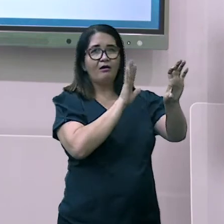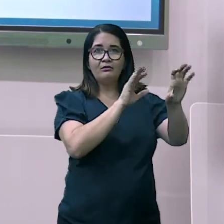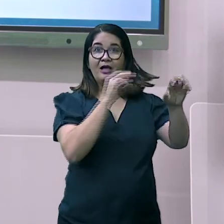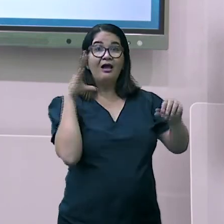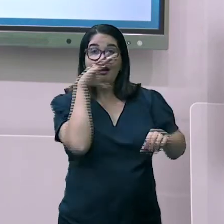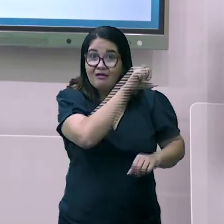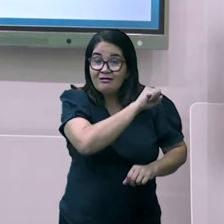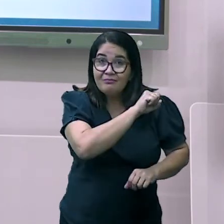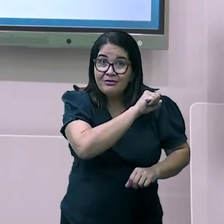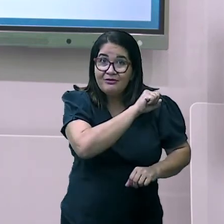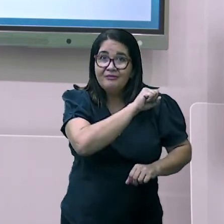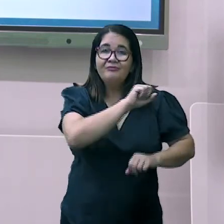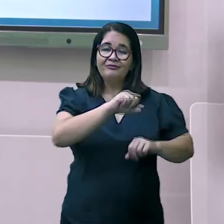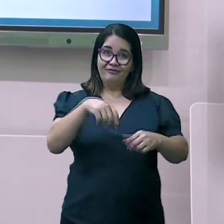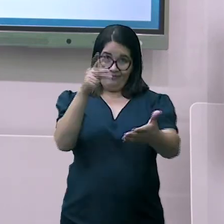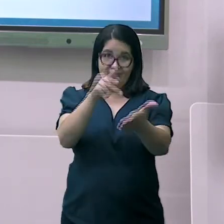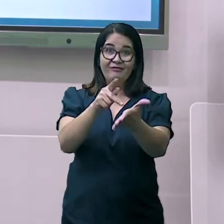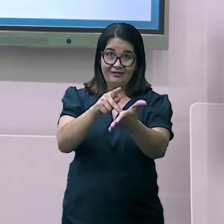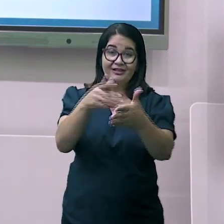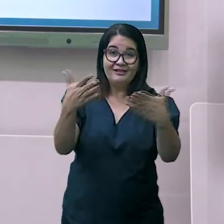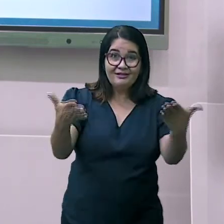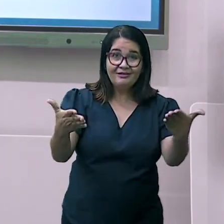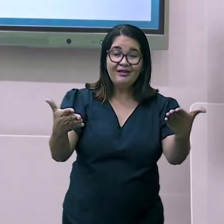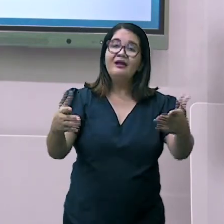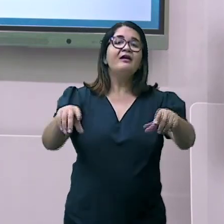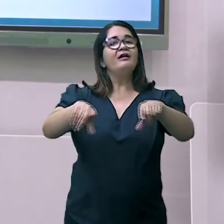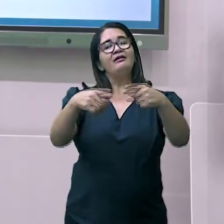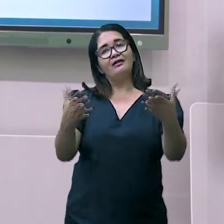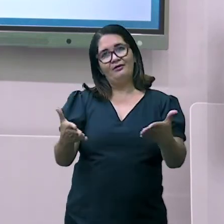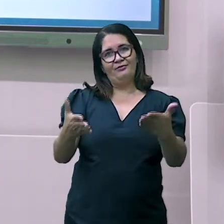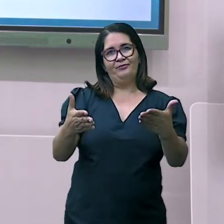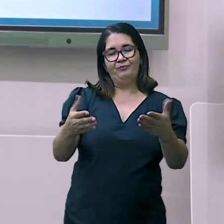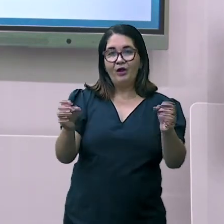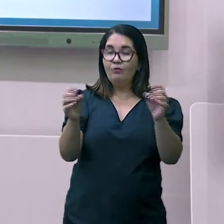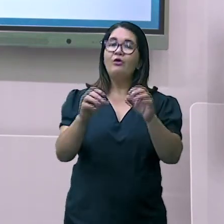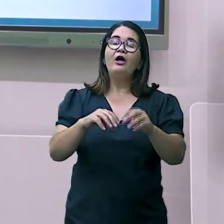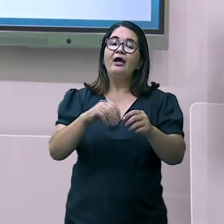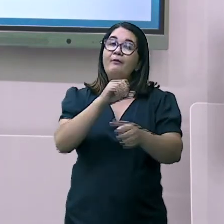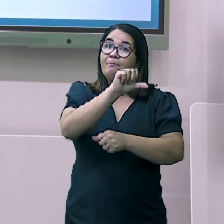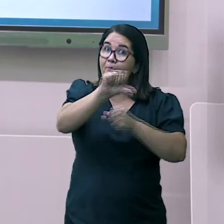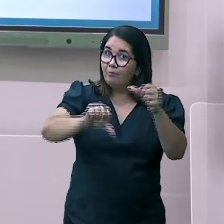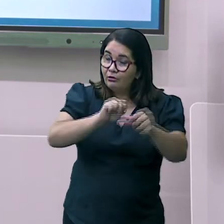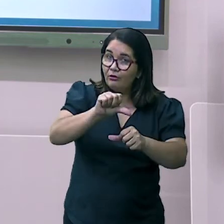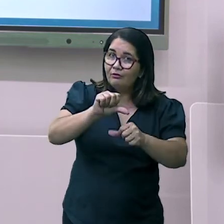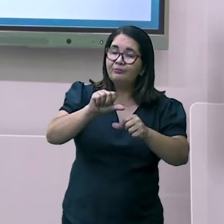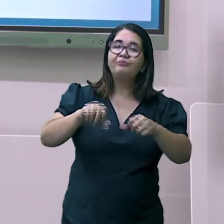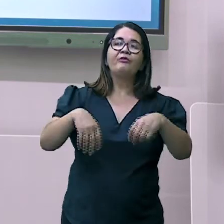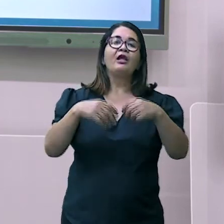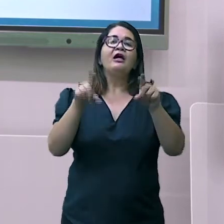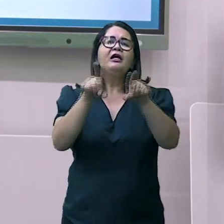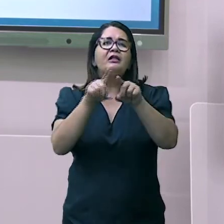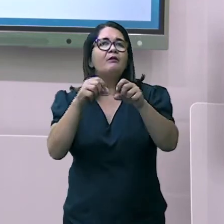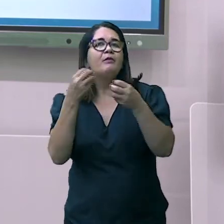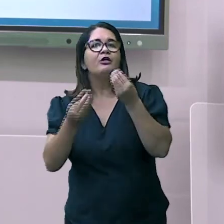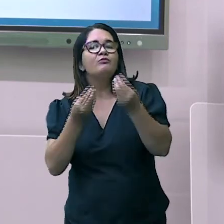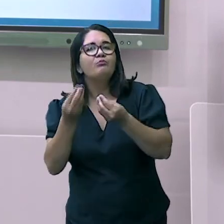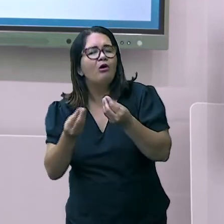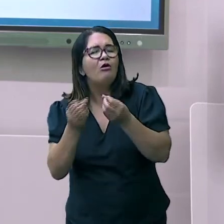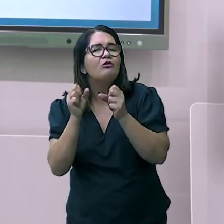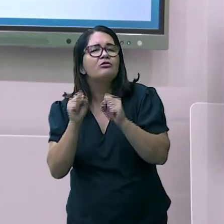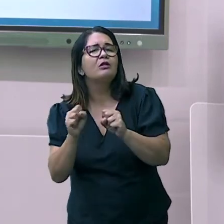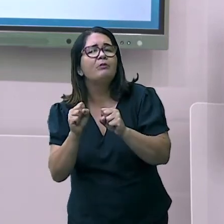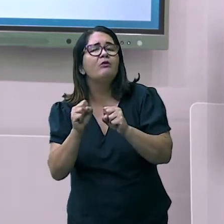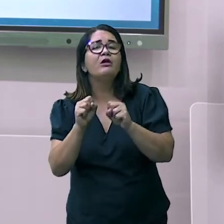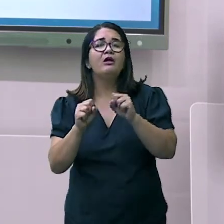não é mesmo? Eu posso mandar ali uma mensagem de texto para aquela pessoa, eu posso mandar uma mensagem de WhatsApp, ou